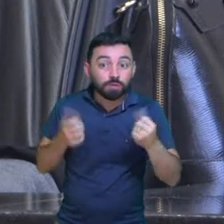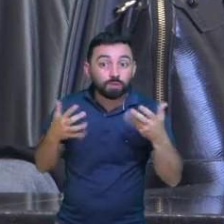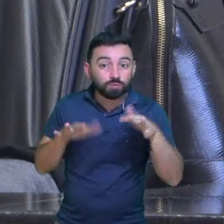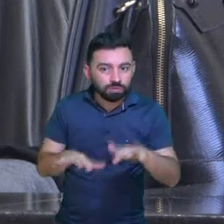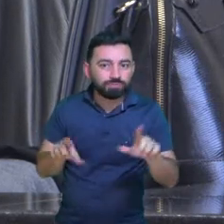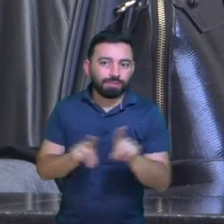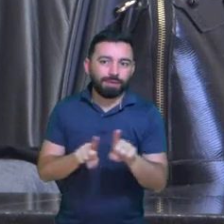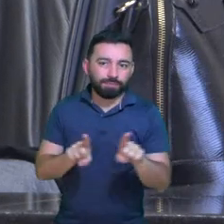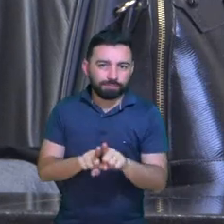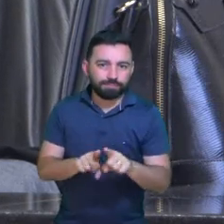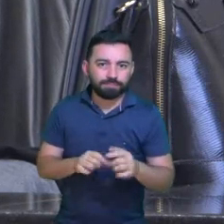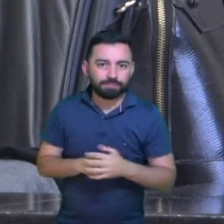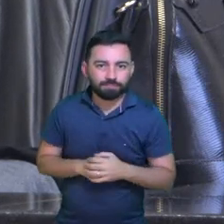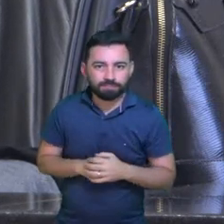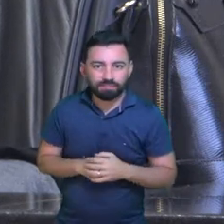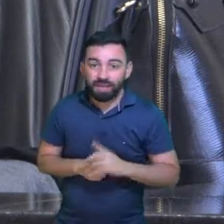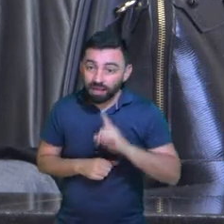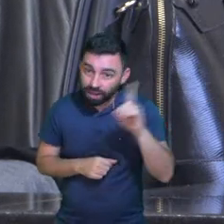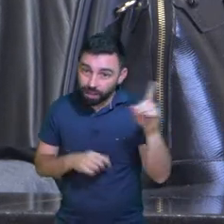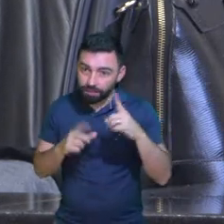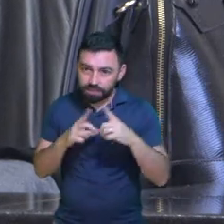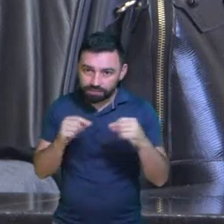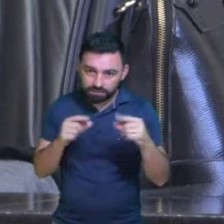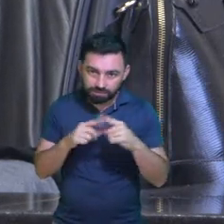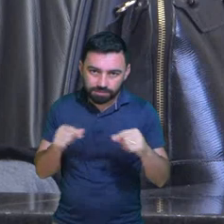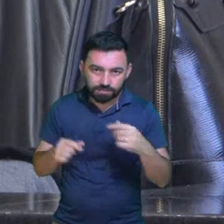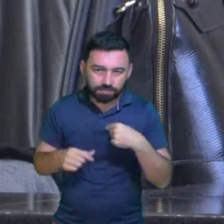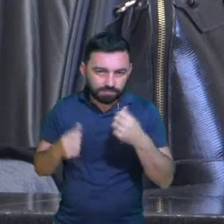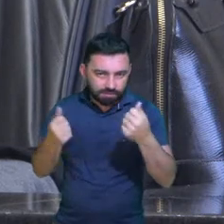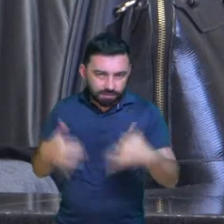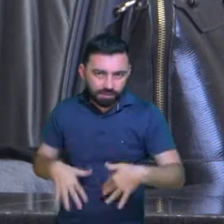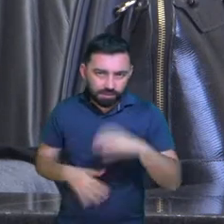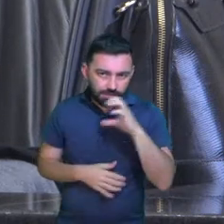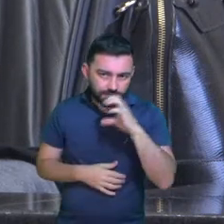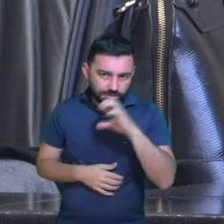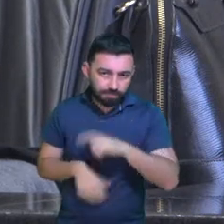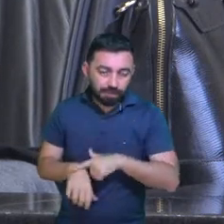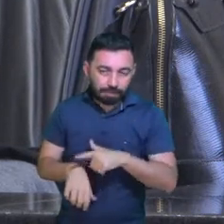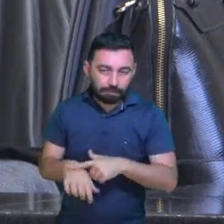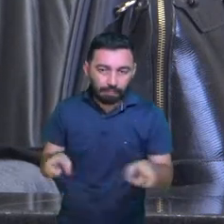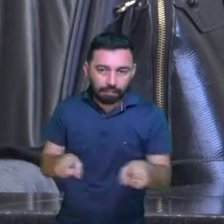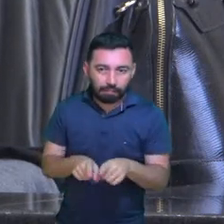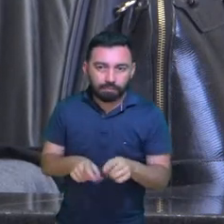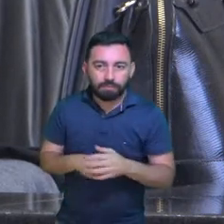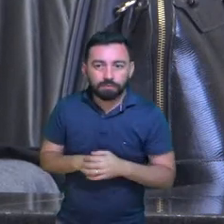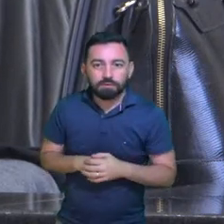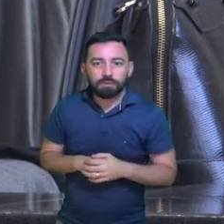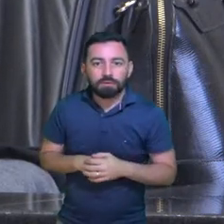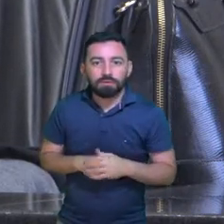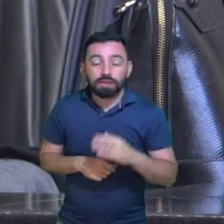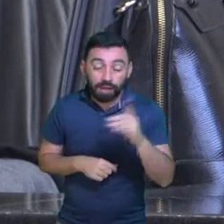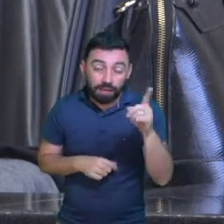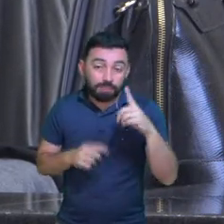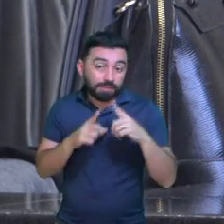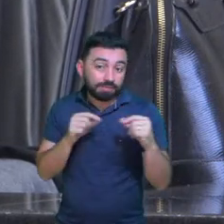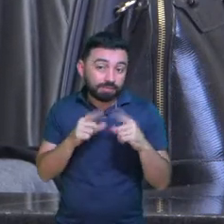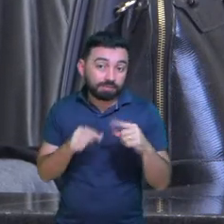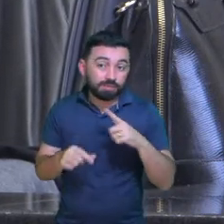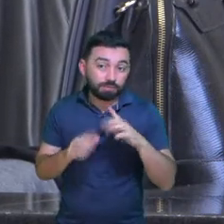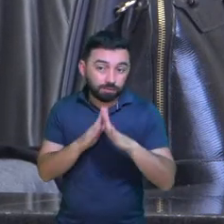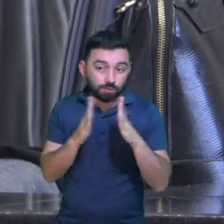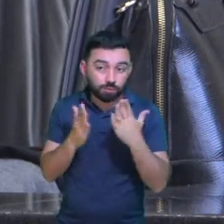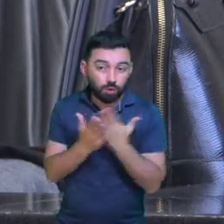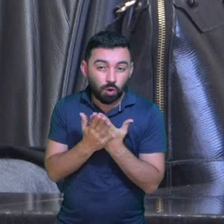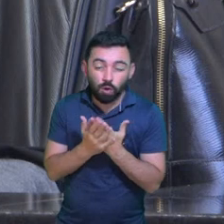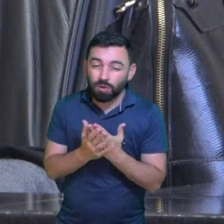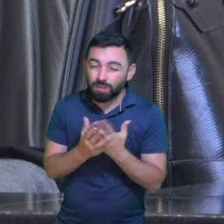inclusão lá em Brasília vou contar um caso bem rapidinho que eu tô acabando o meu tempo né bem rapidinho em Brasília a gente tem um colégio muito